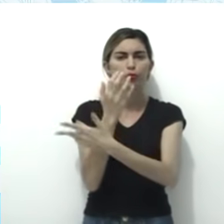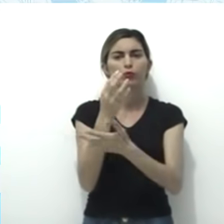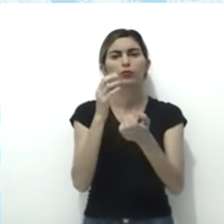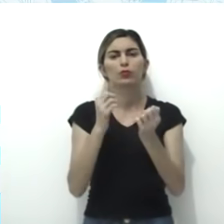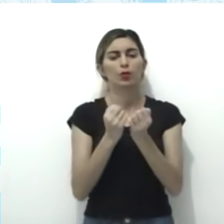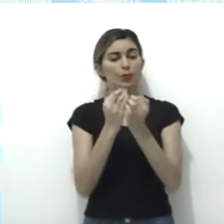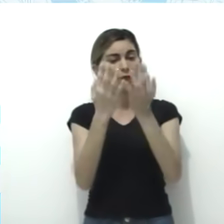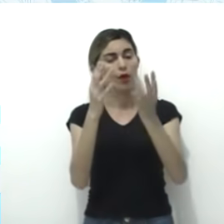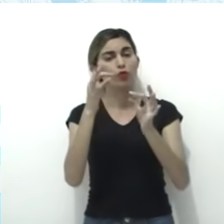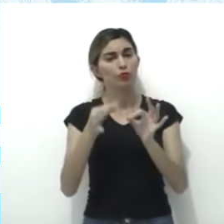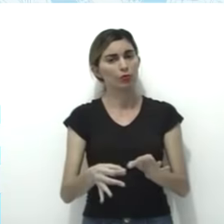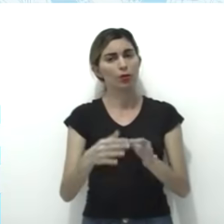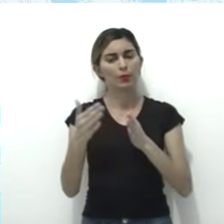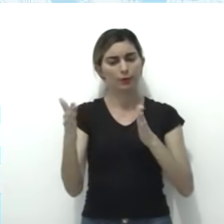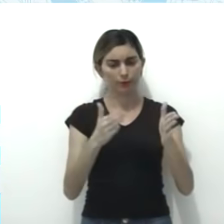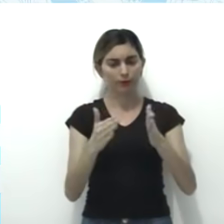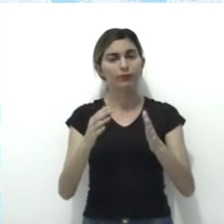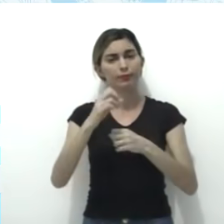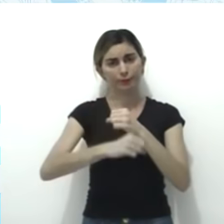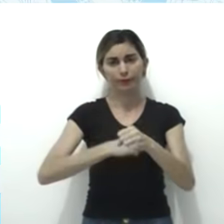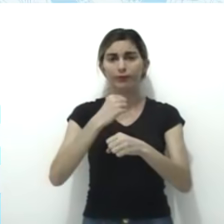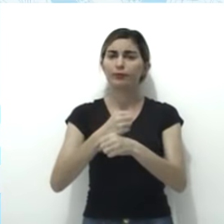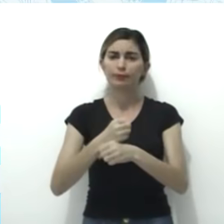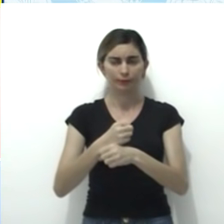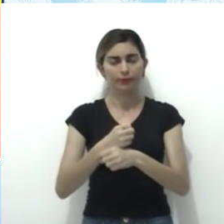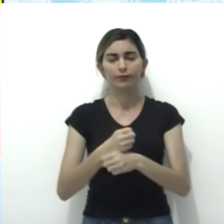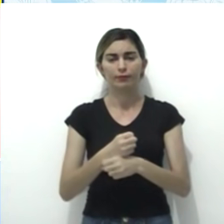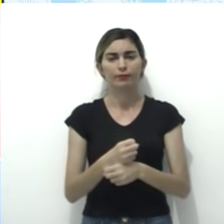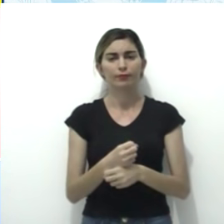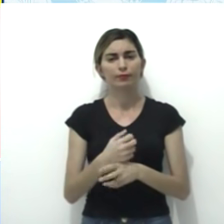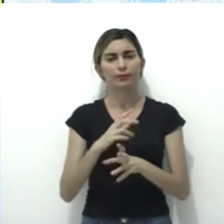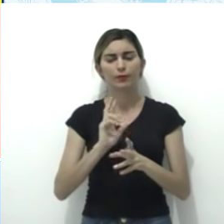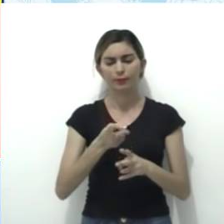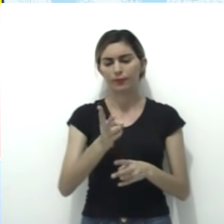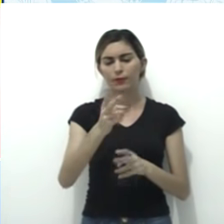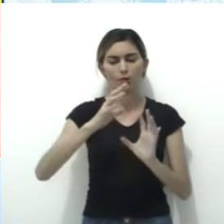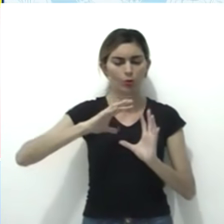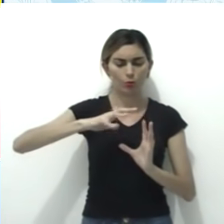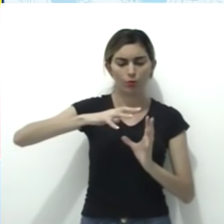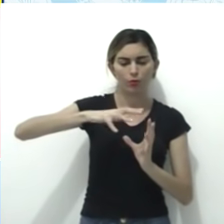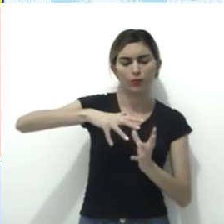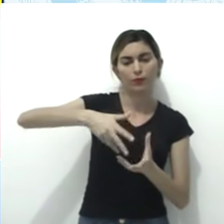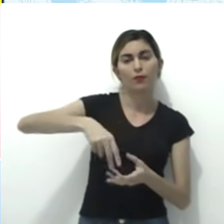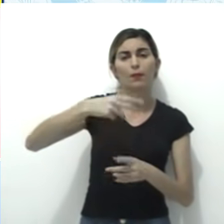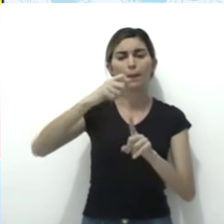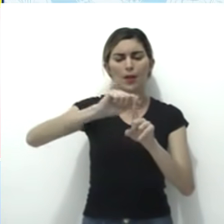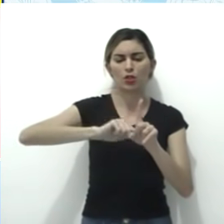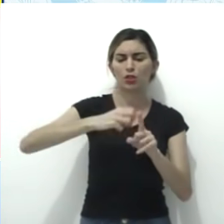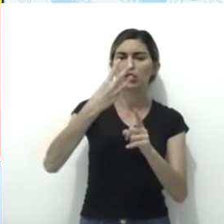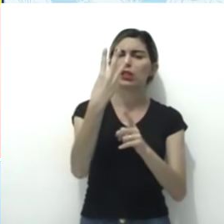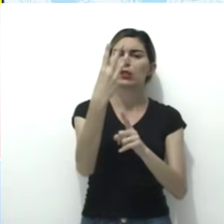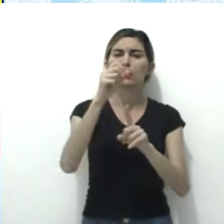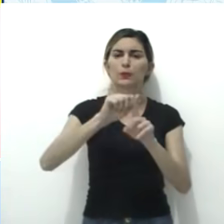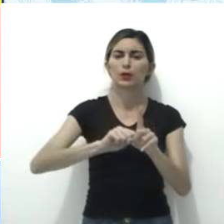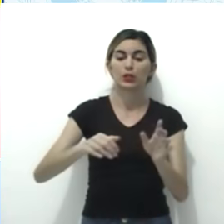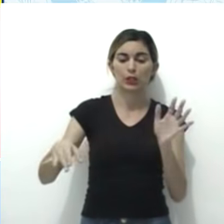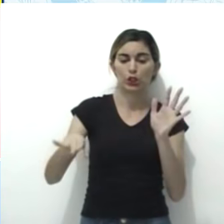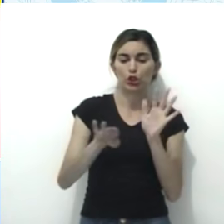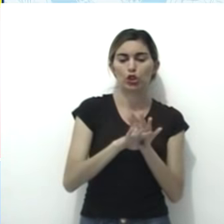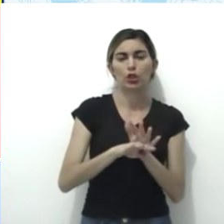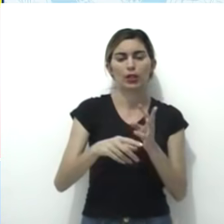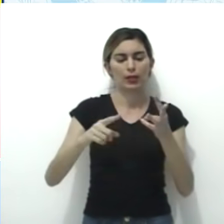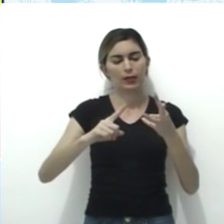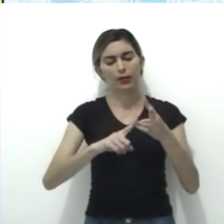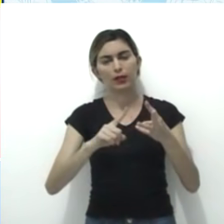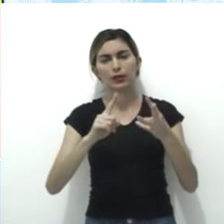né as plantas dão frutos é justamente essa estação do ano continuando a terra ela vai há três meses